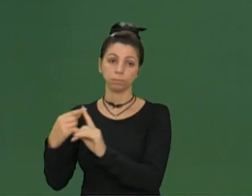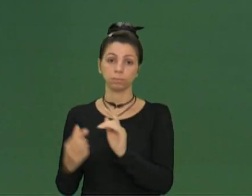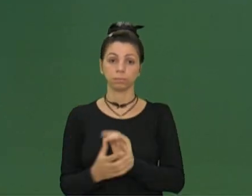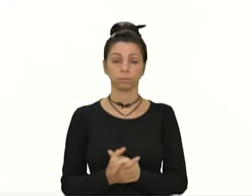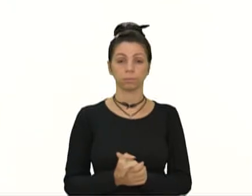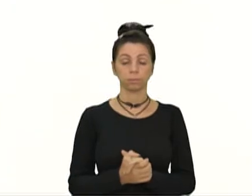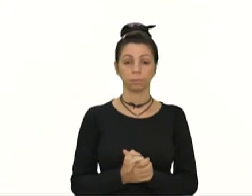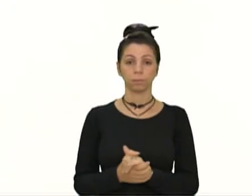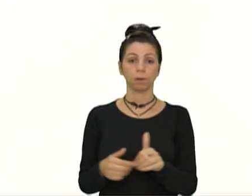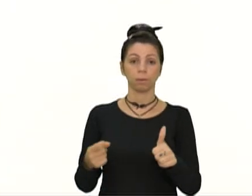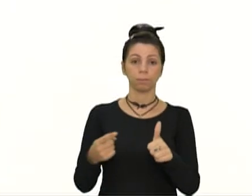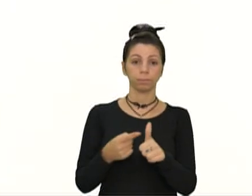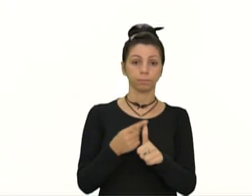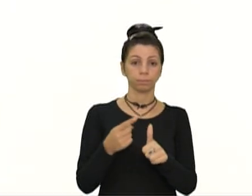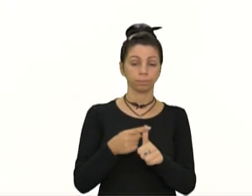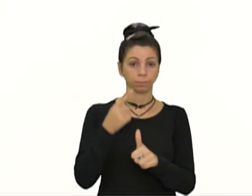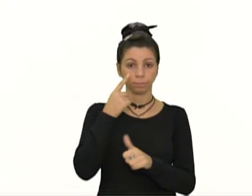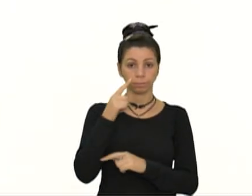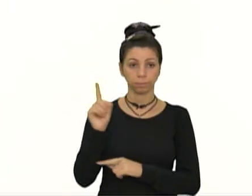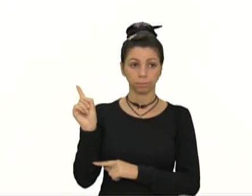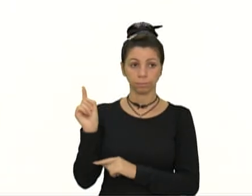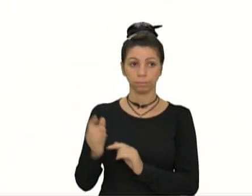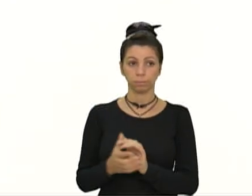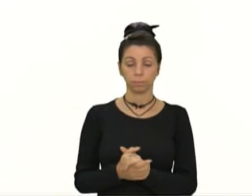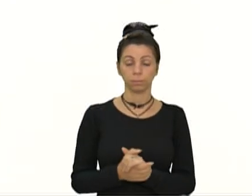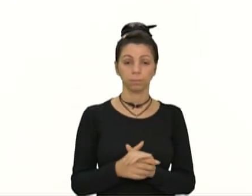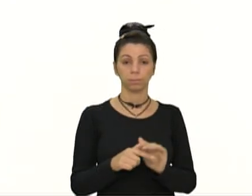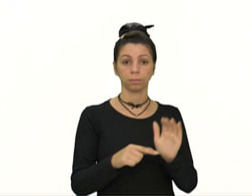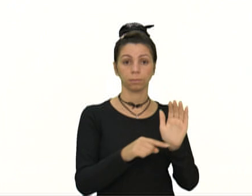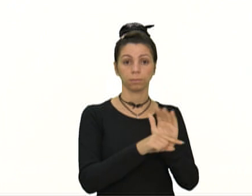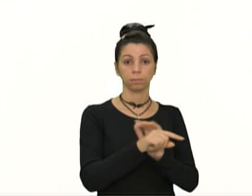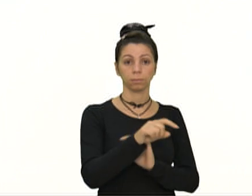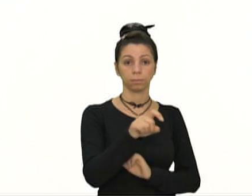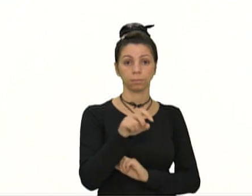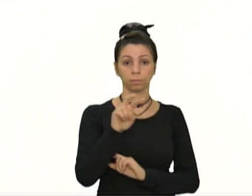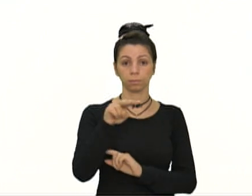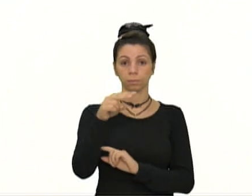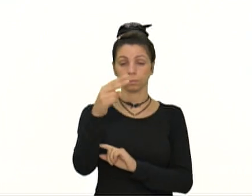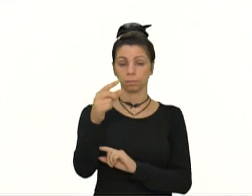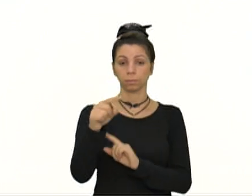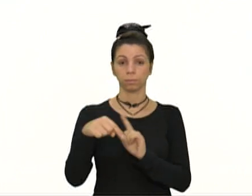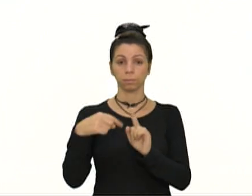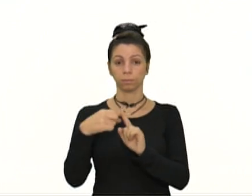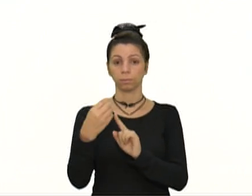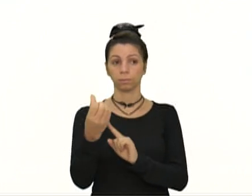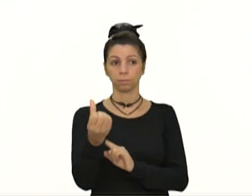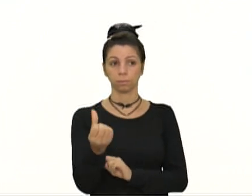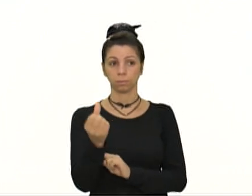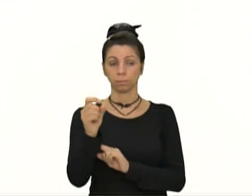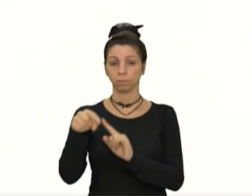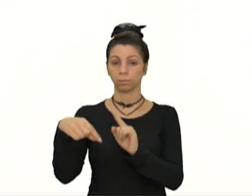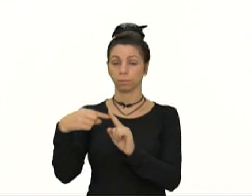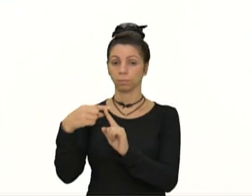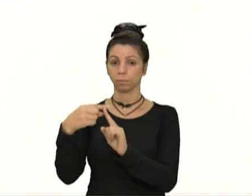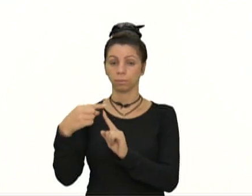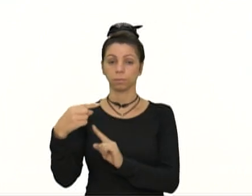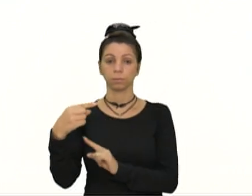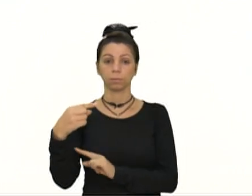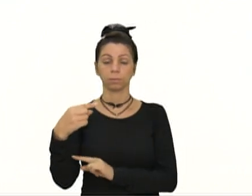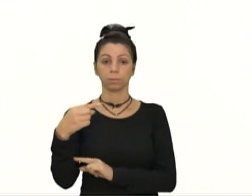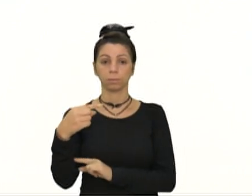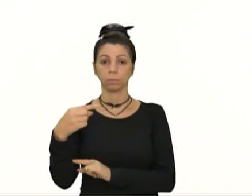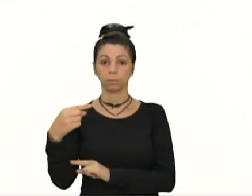fica, então, a primeira solução? Aqui, menos x² mais 6 igual a 2x menos